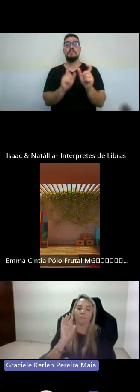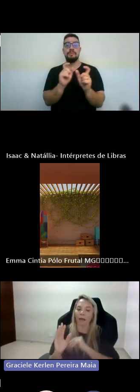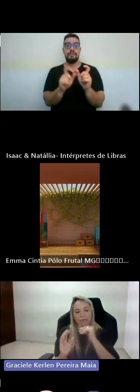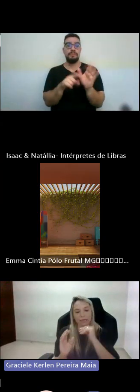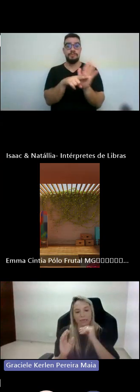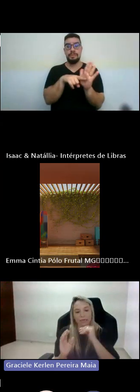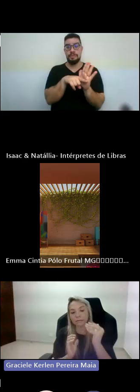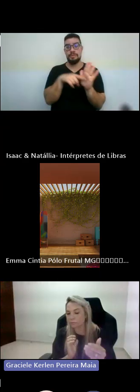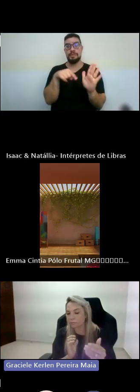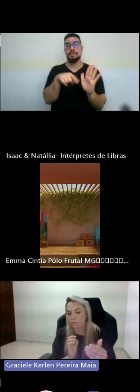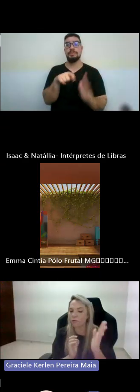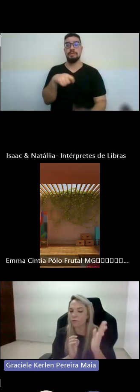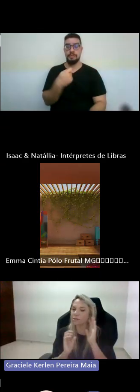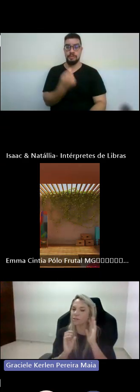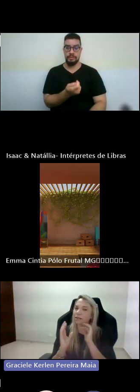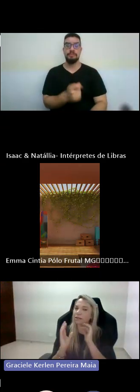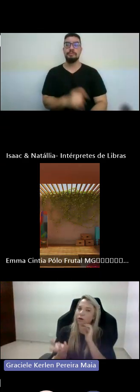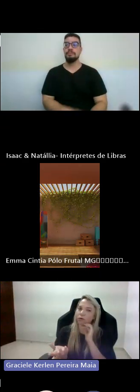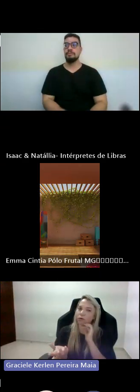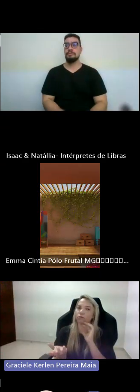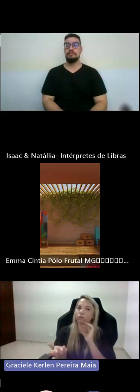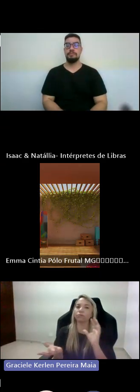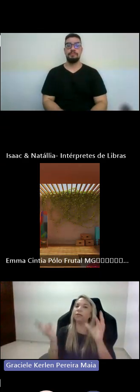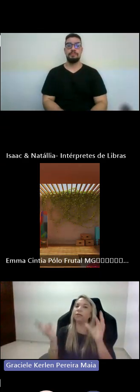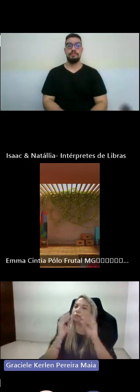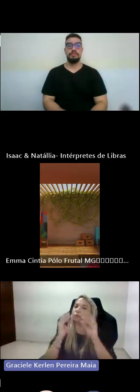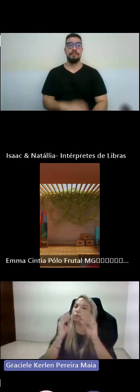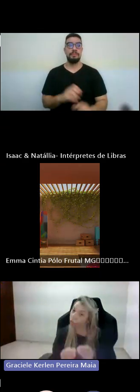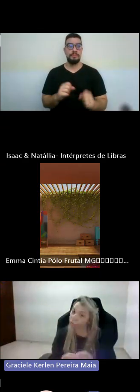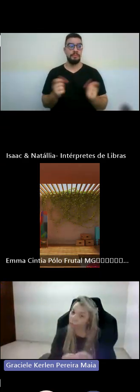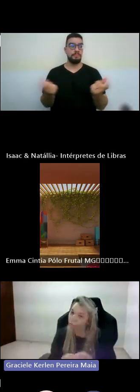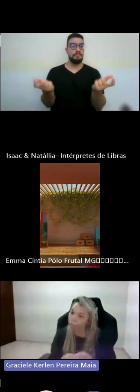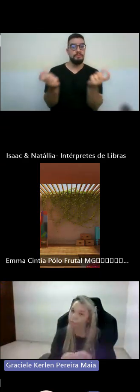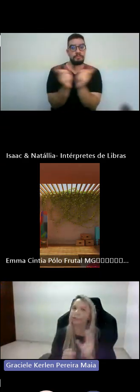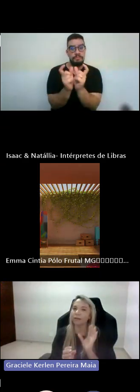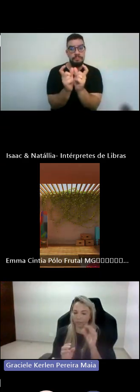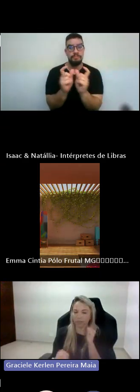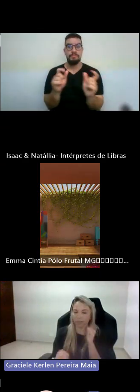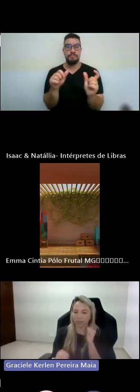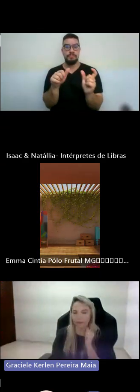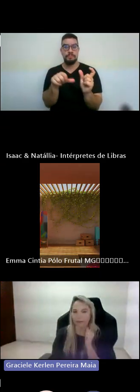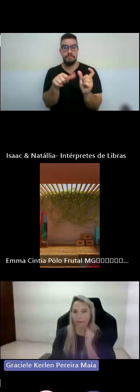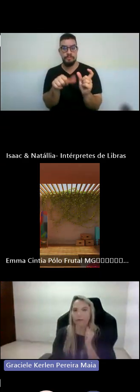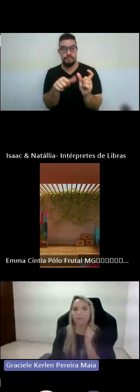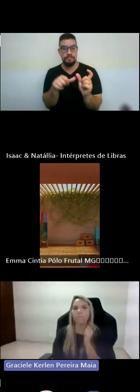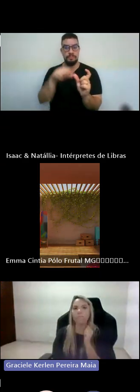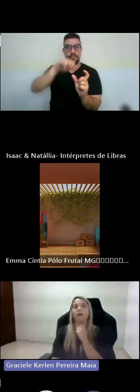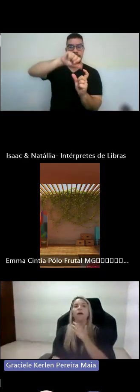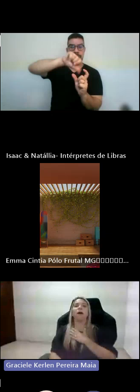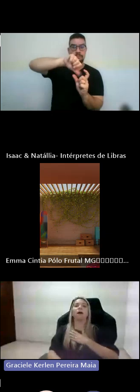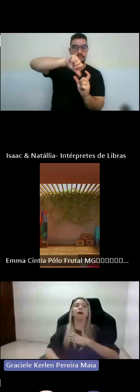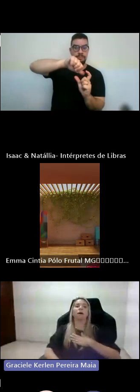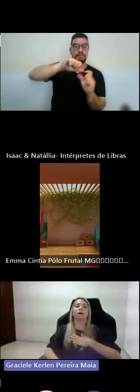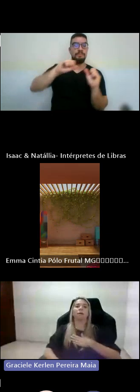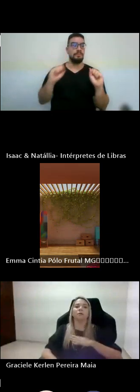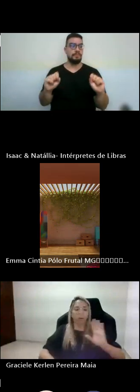tá? Acrescentando alguma coisa ou juntando com outra coisa e a gente vai ver, tá